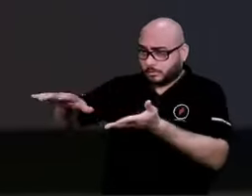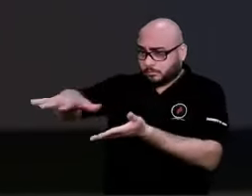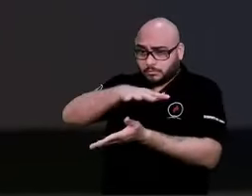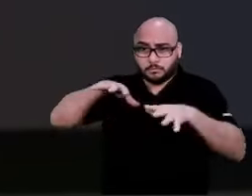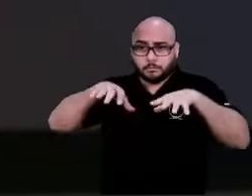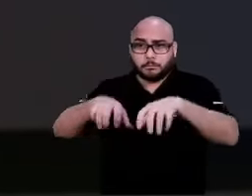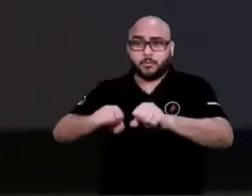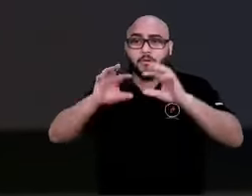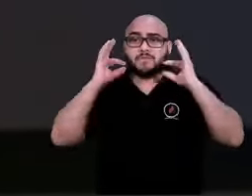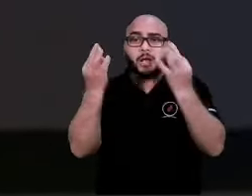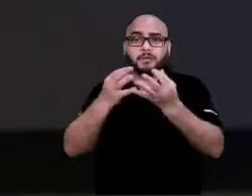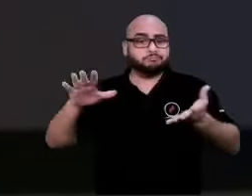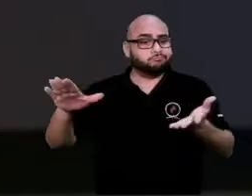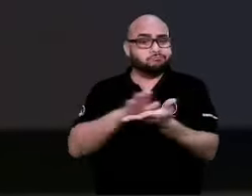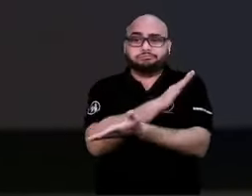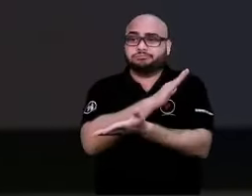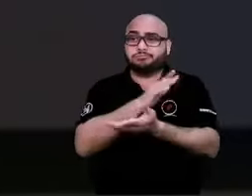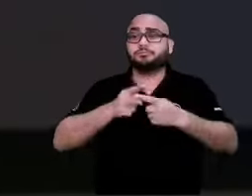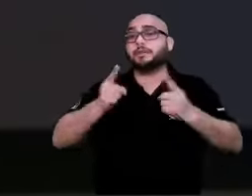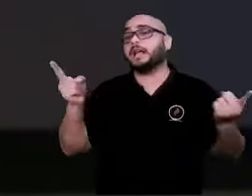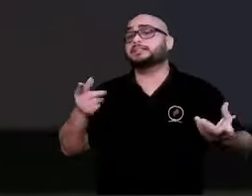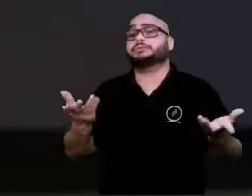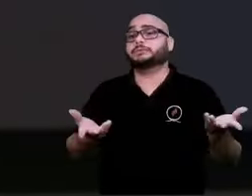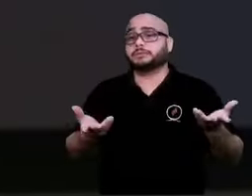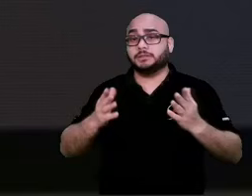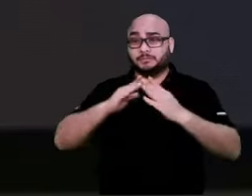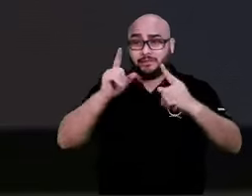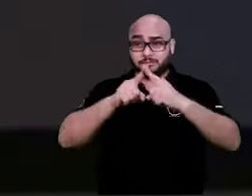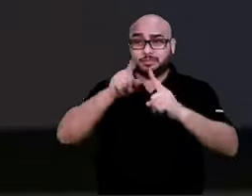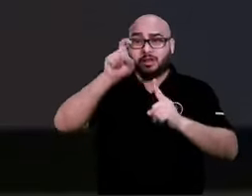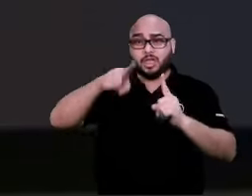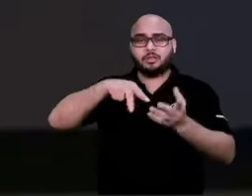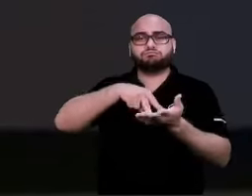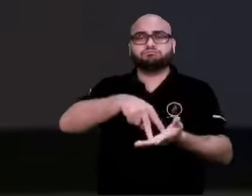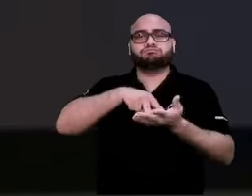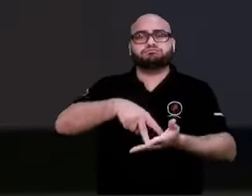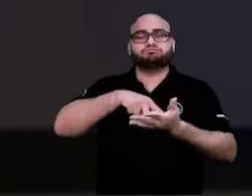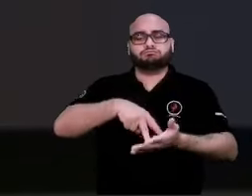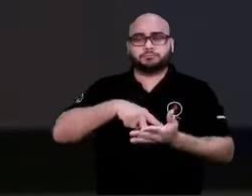lugar que eu posso ir, que é resistência. Para onde? Para Jerusalém.